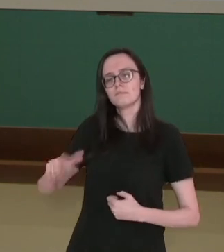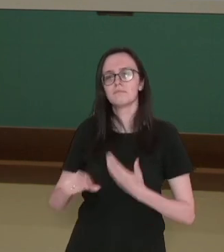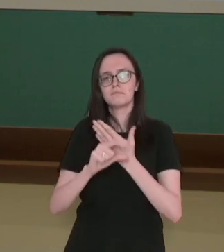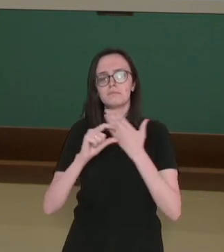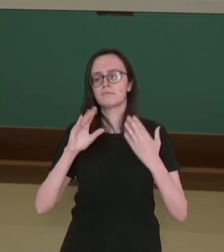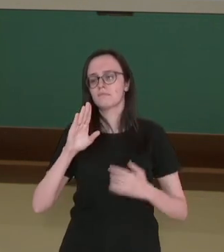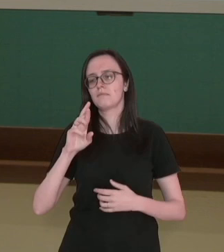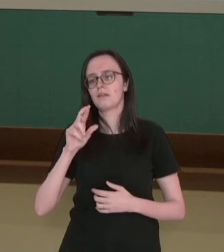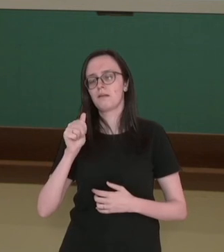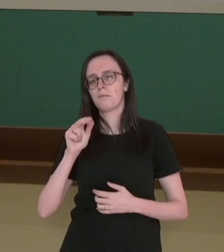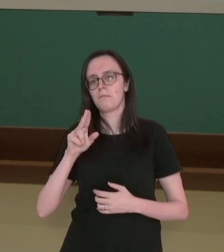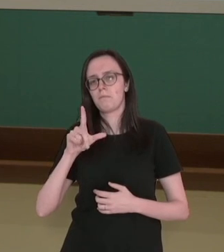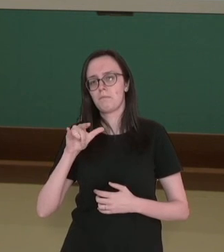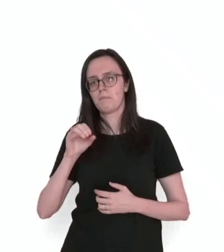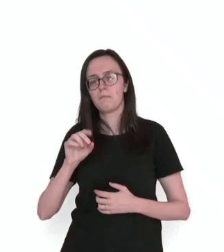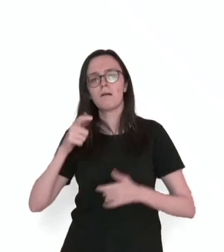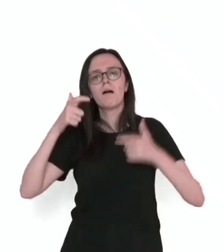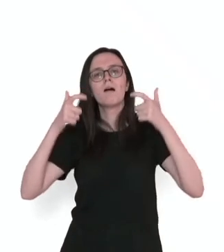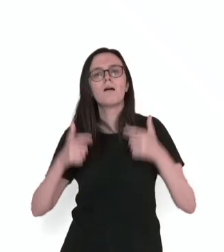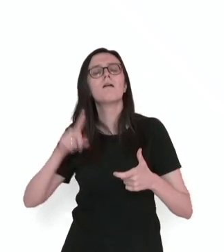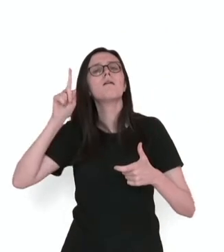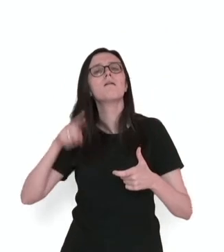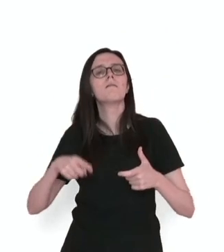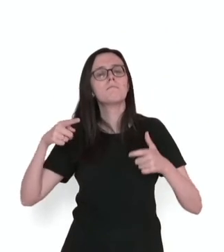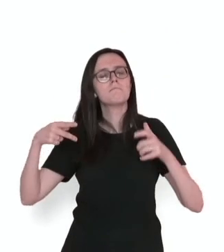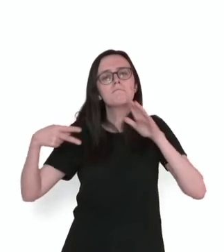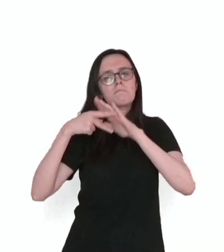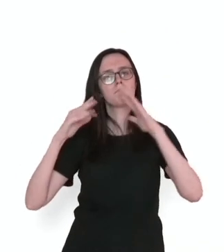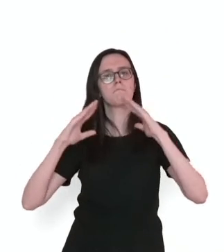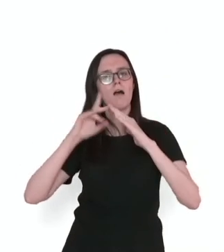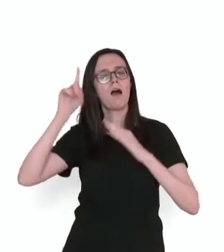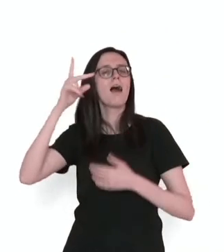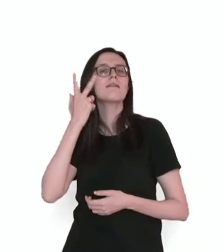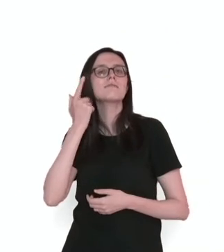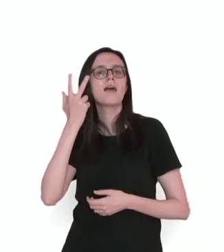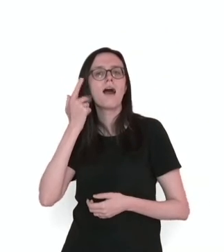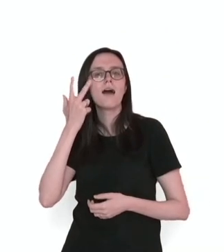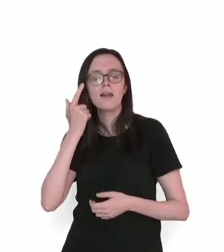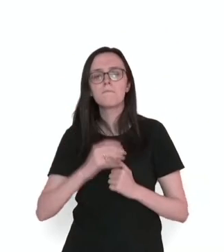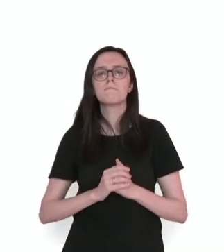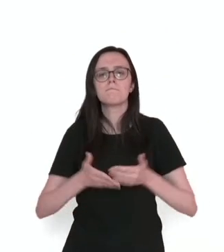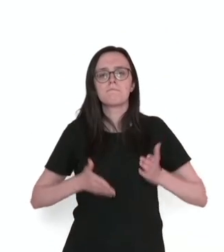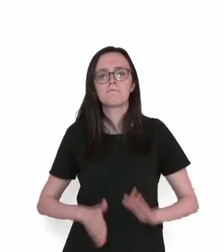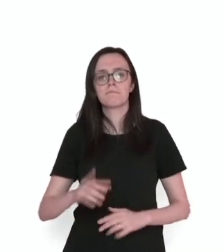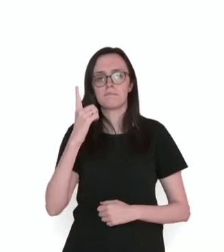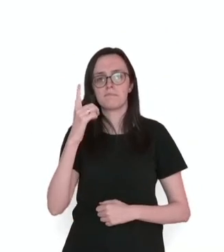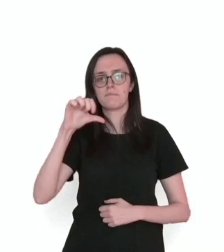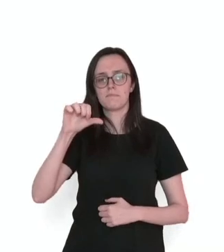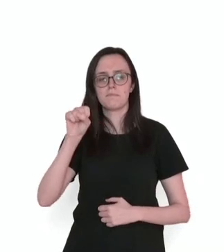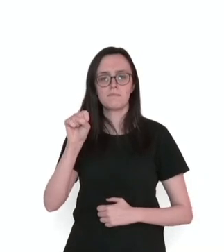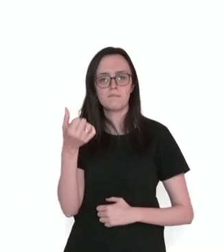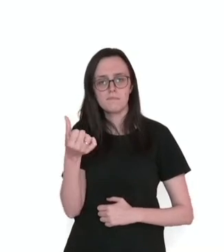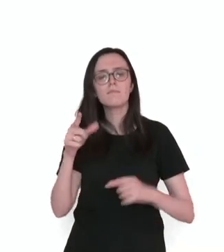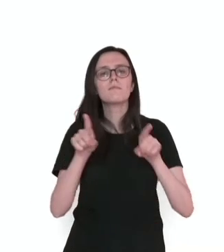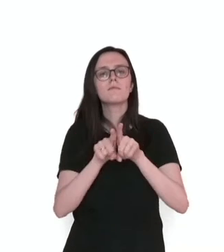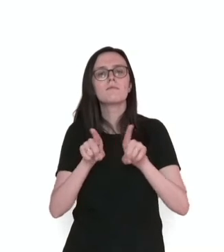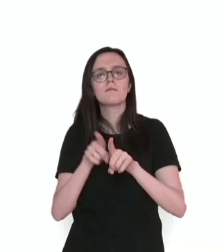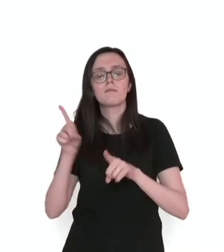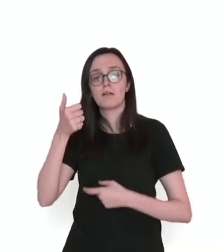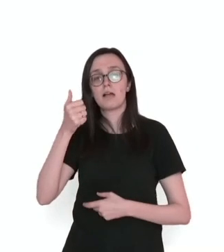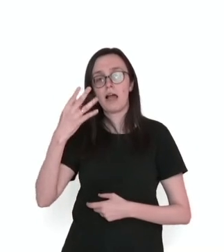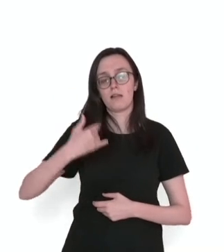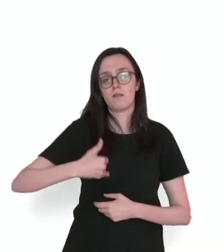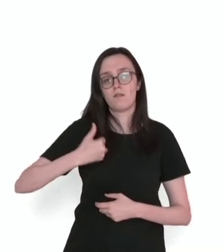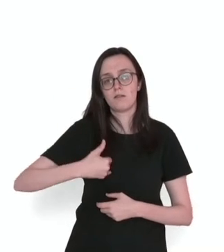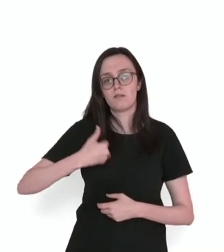né? Ele é de Alto Santo, no sertão do Ceará, nascido em 1986, e com 14